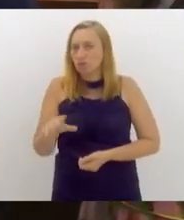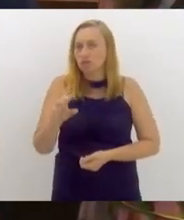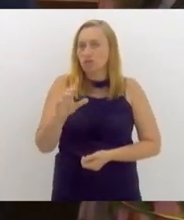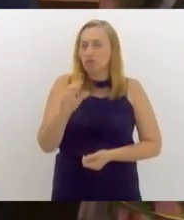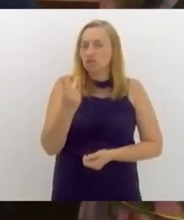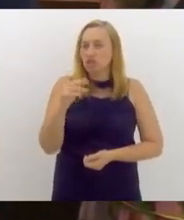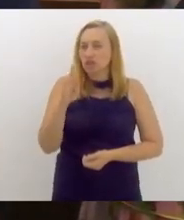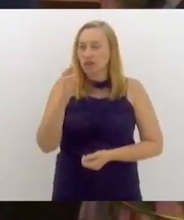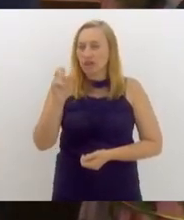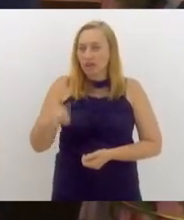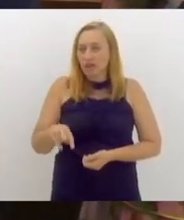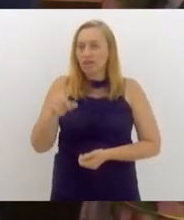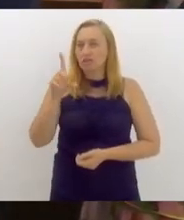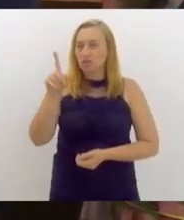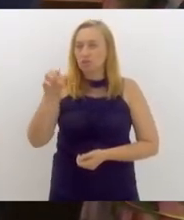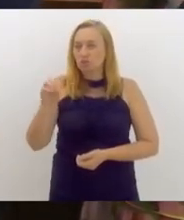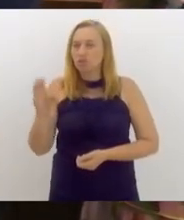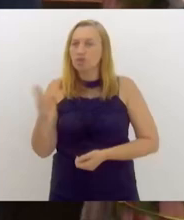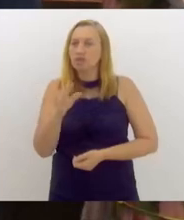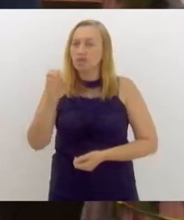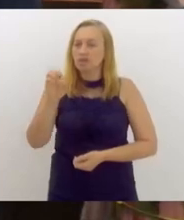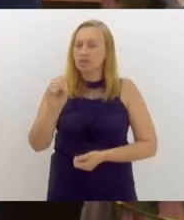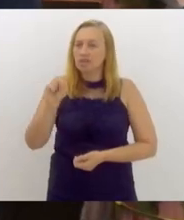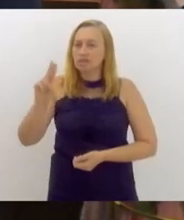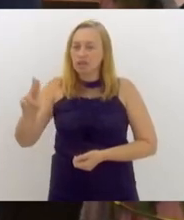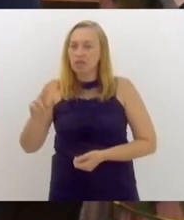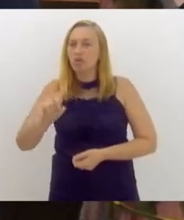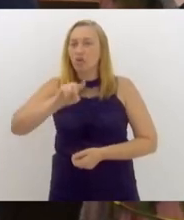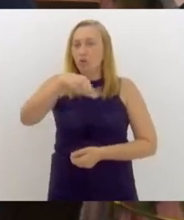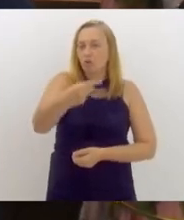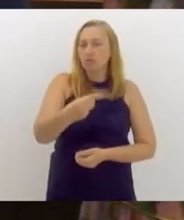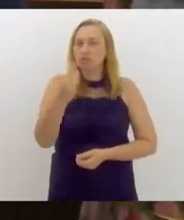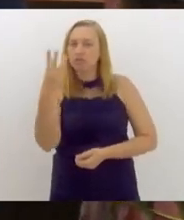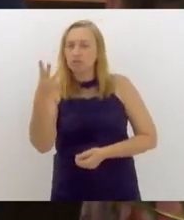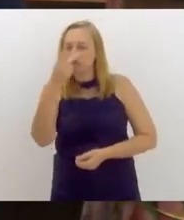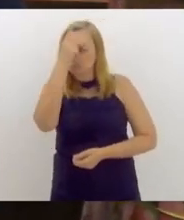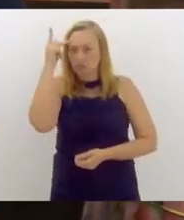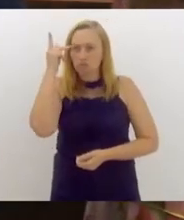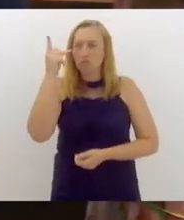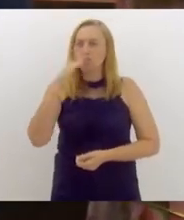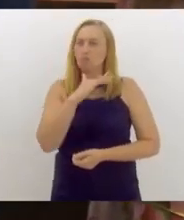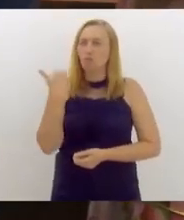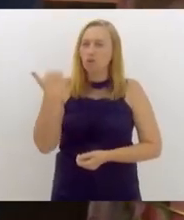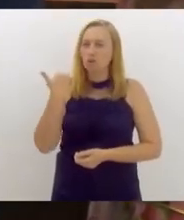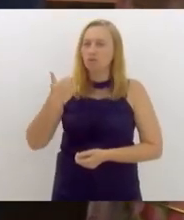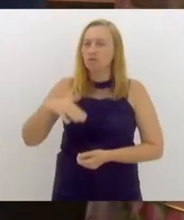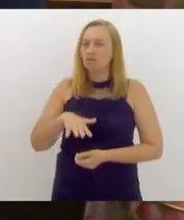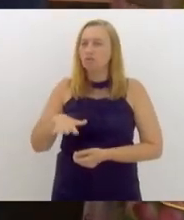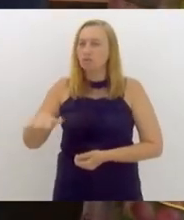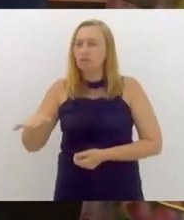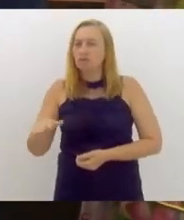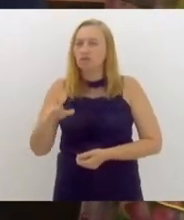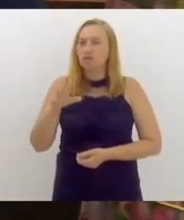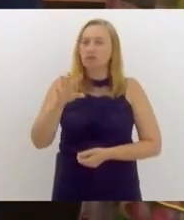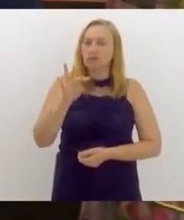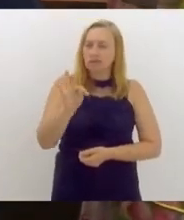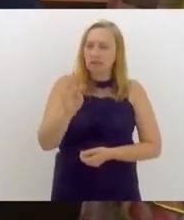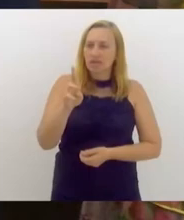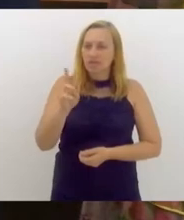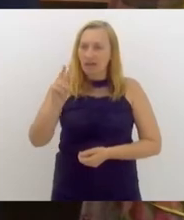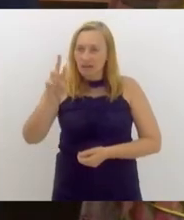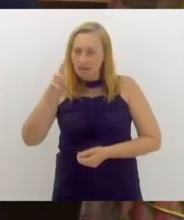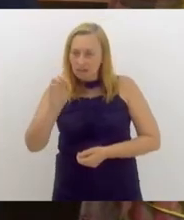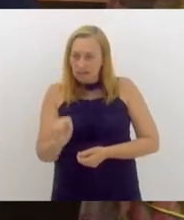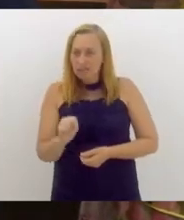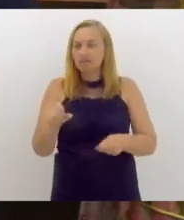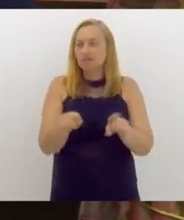Céu. Outras 3 pessoas morreram na comunidade de Tavares Bastos, no Catete, no Morro da